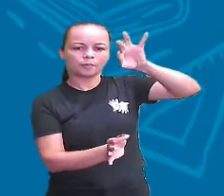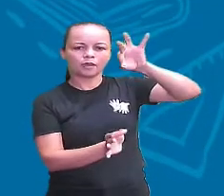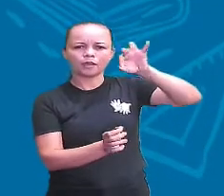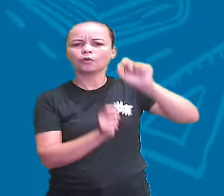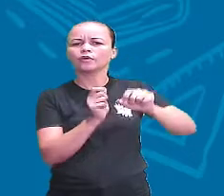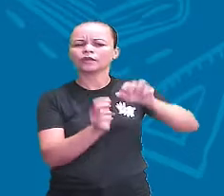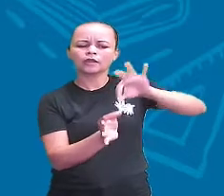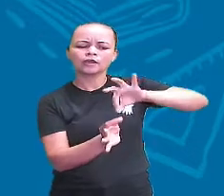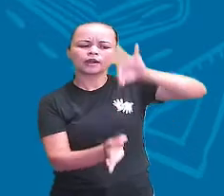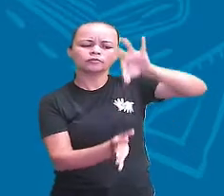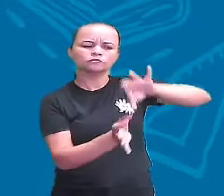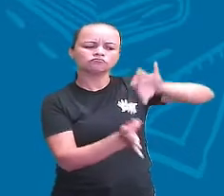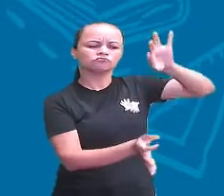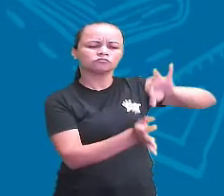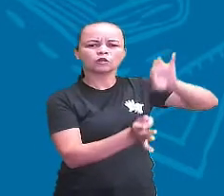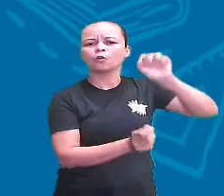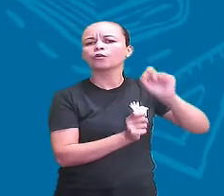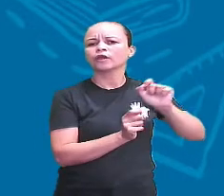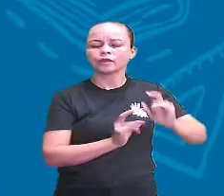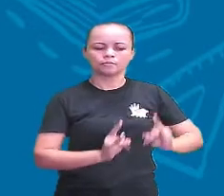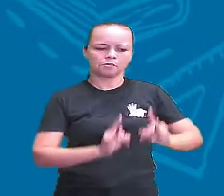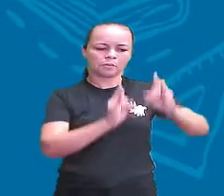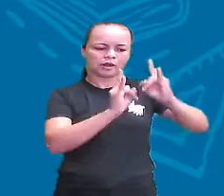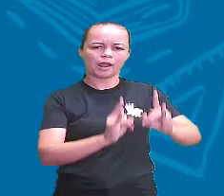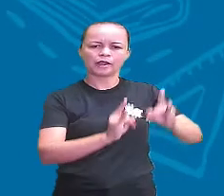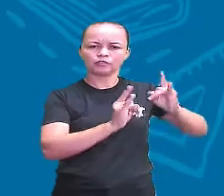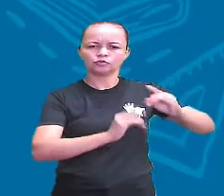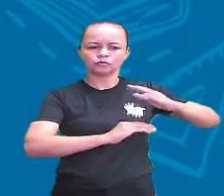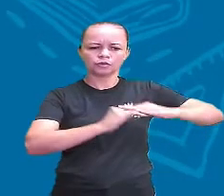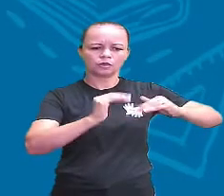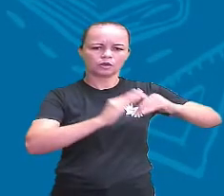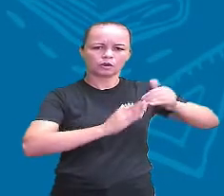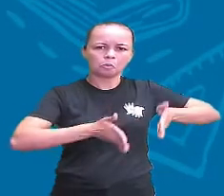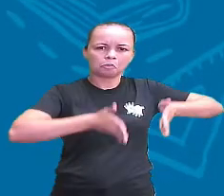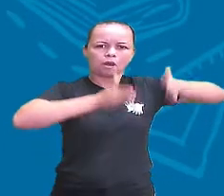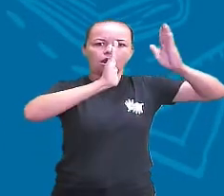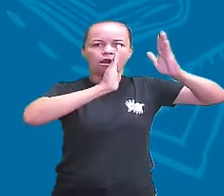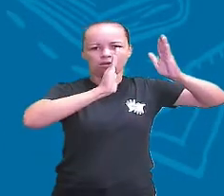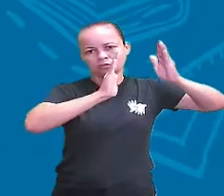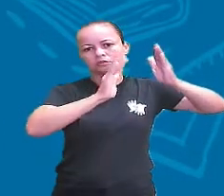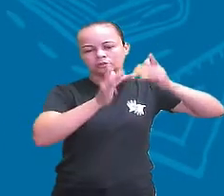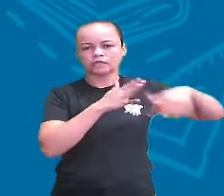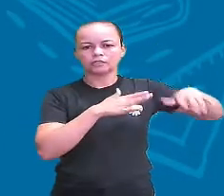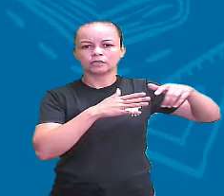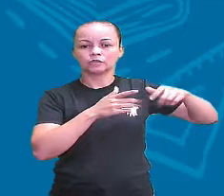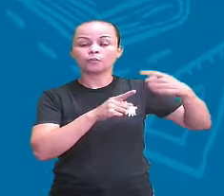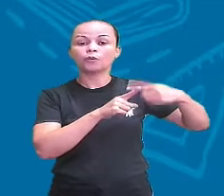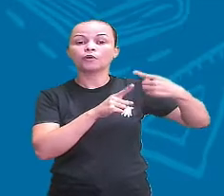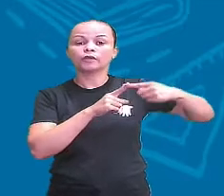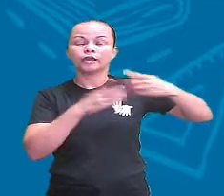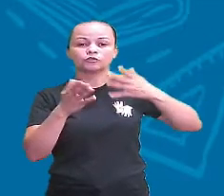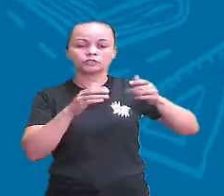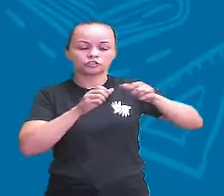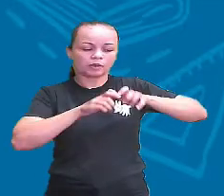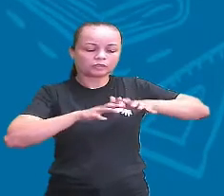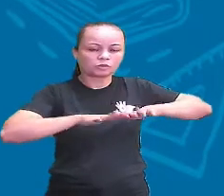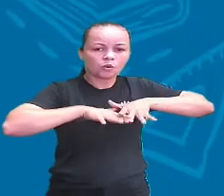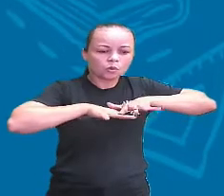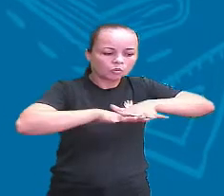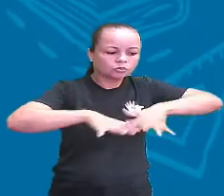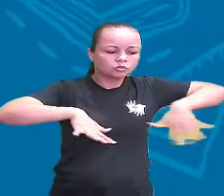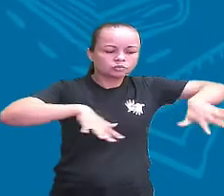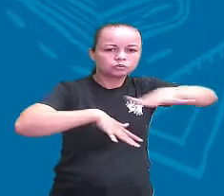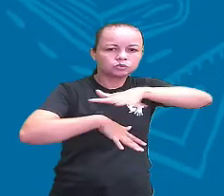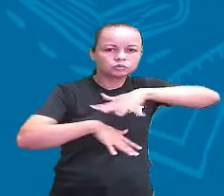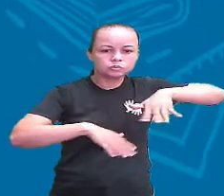cresce verticalmente? Prédios, edifícios, eles vão crescendo verticalmente, porque já não tem mais o espaço para crescer